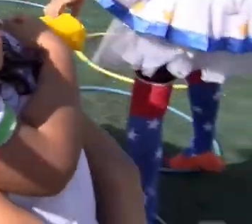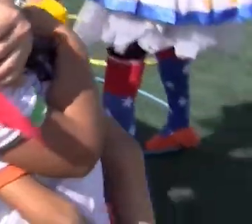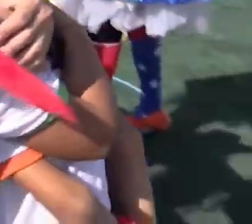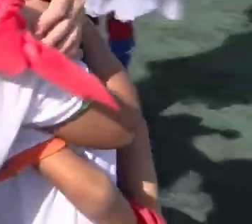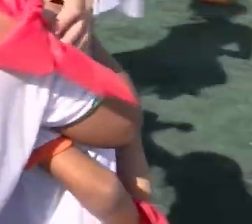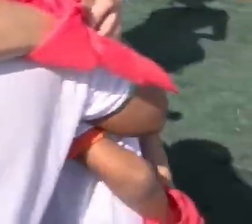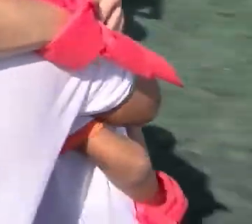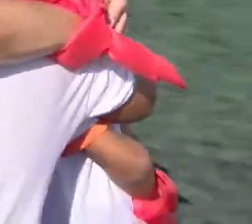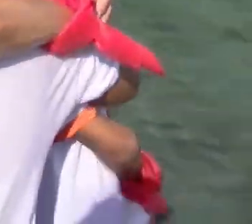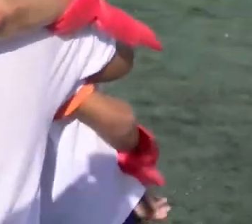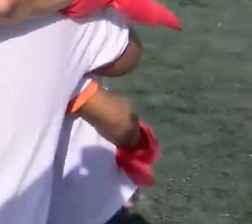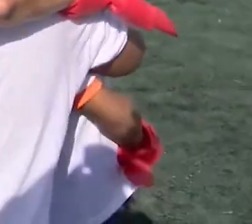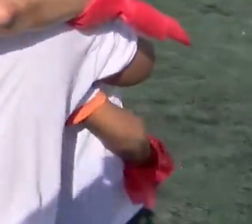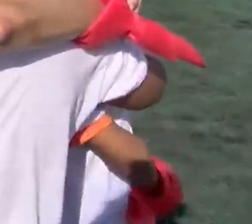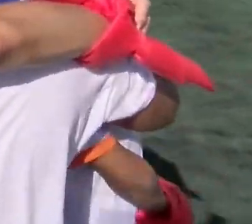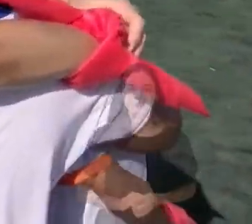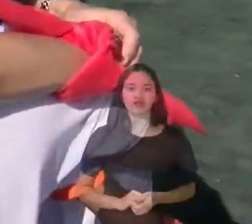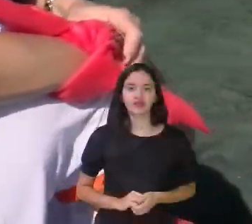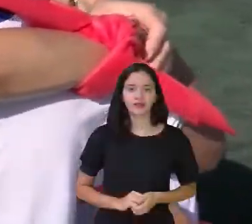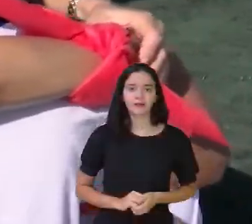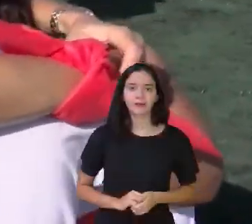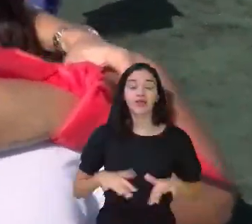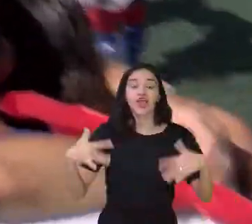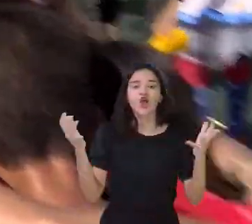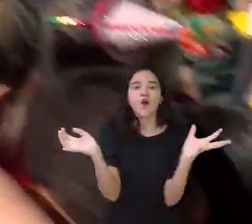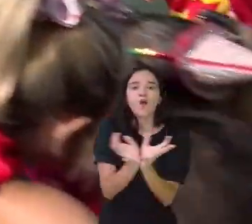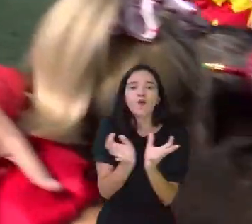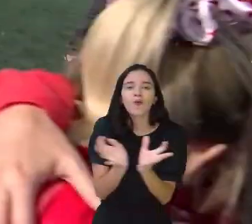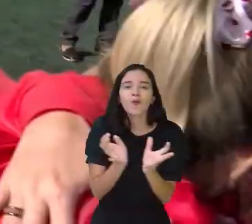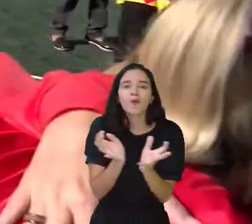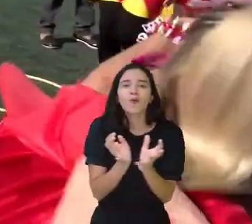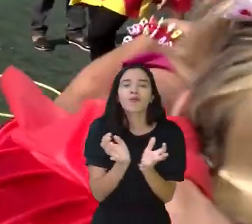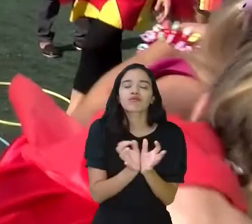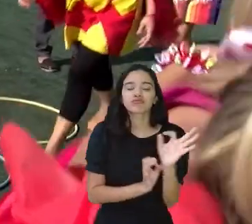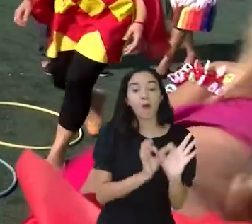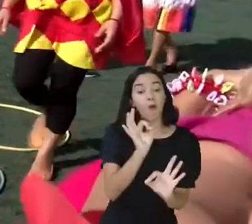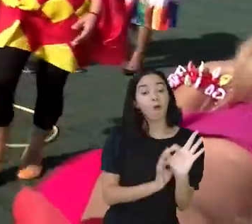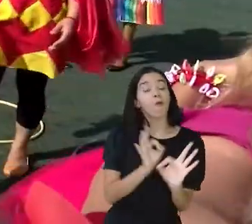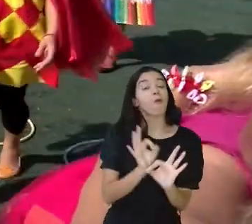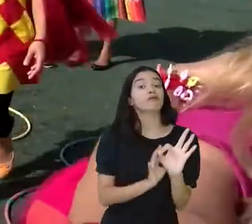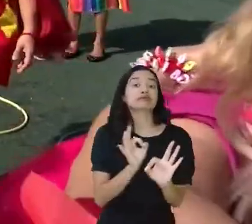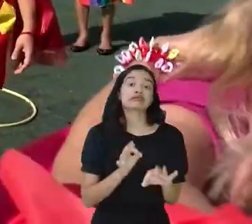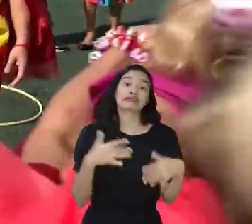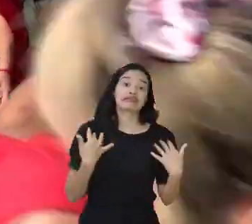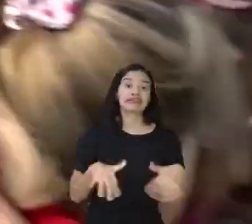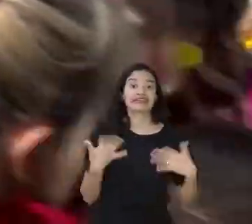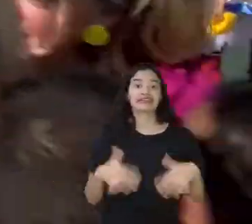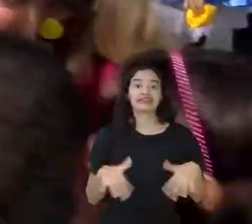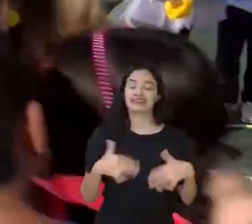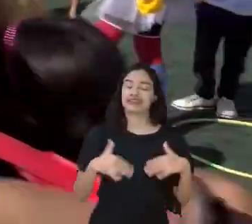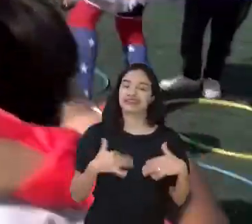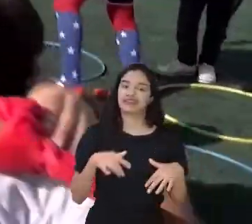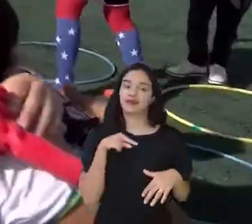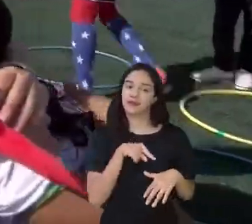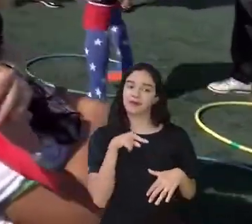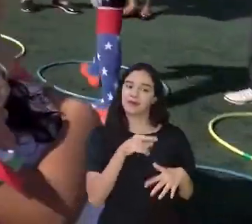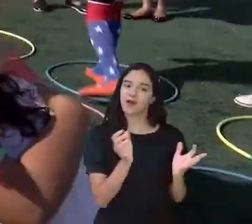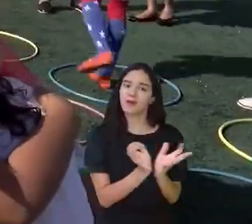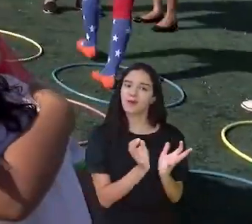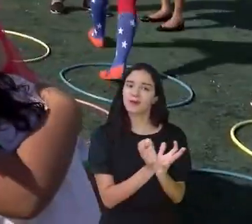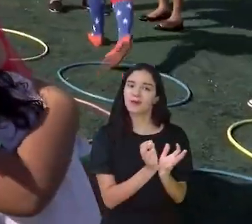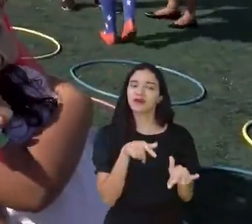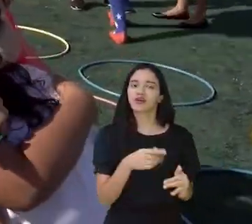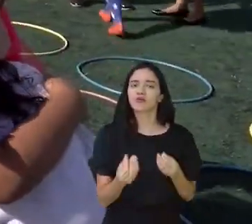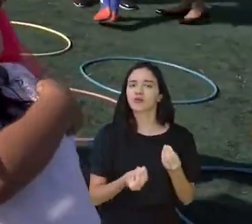Olha! Que... Estão, a equipe aqui já está ali, se planejando. Só. Oi? Como é que é? Como é que é?